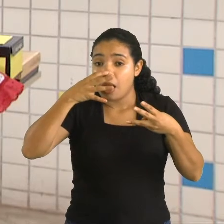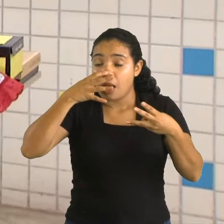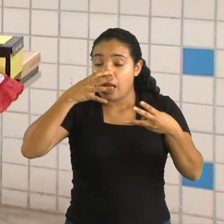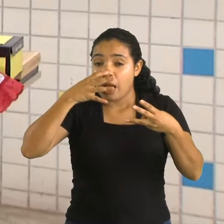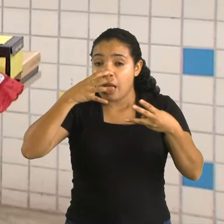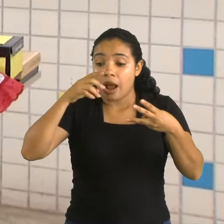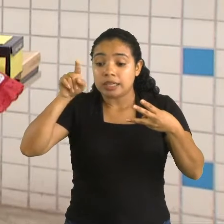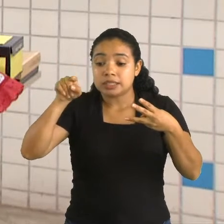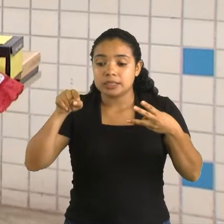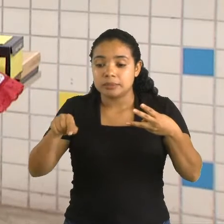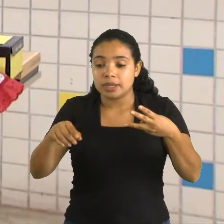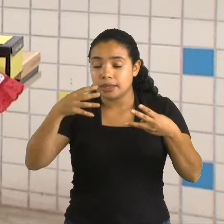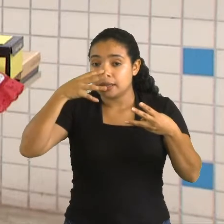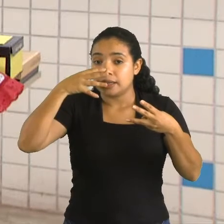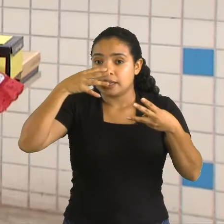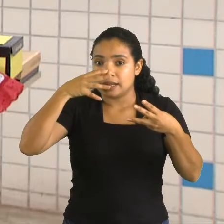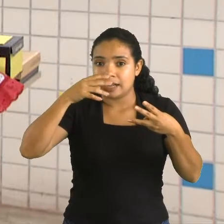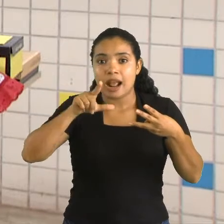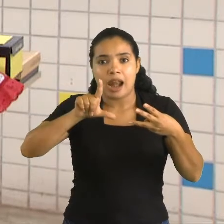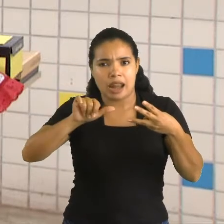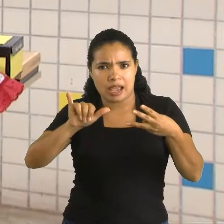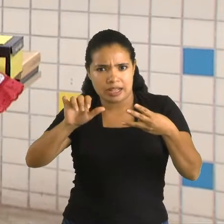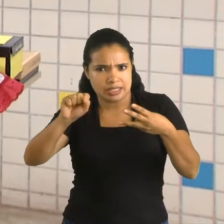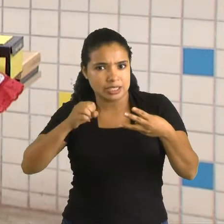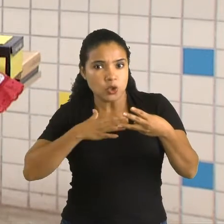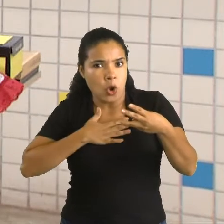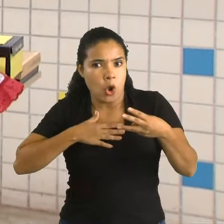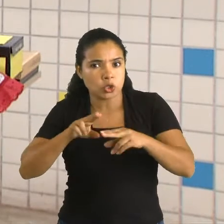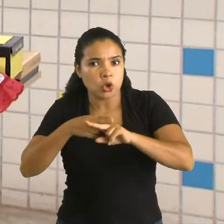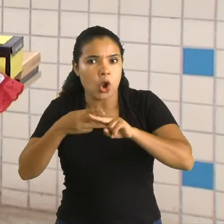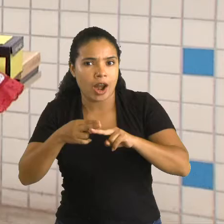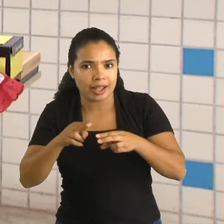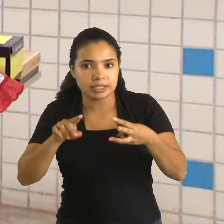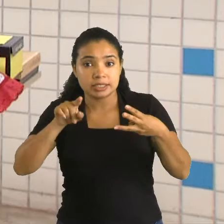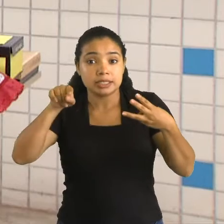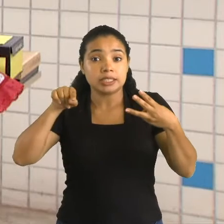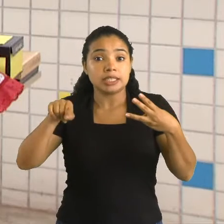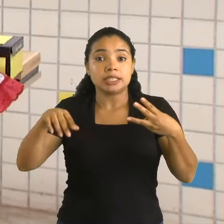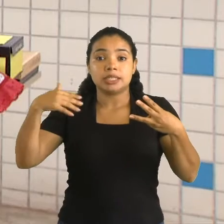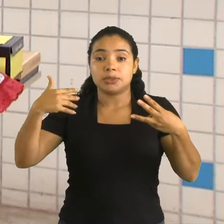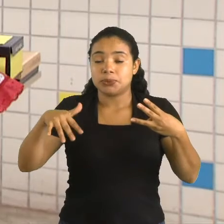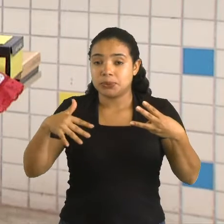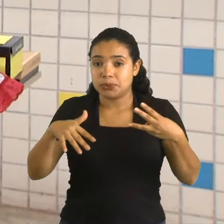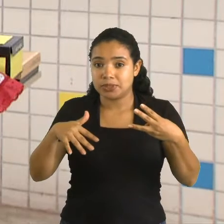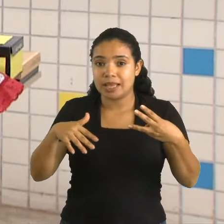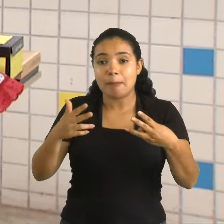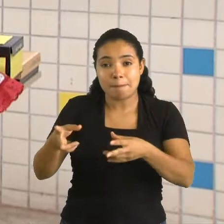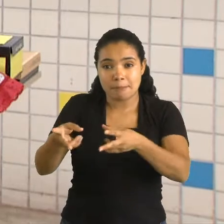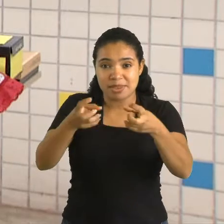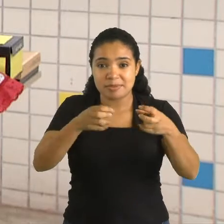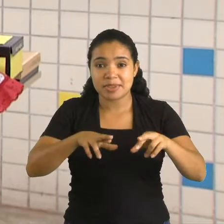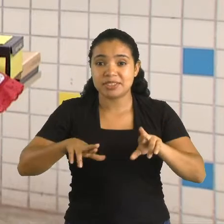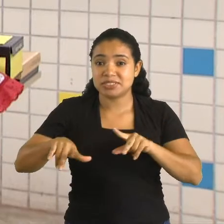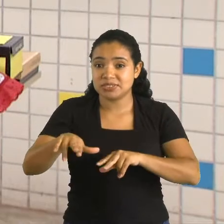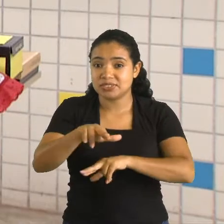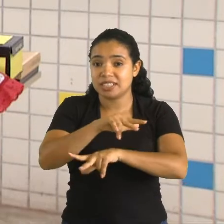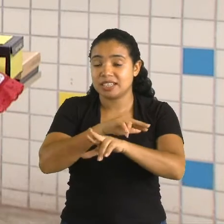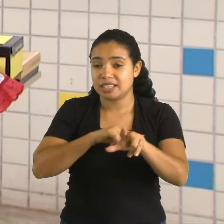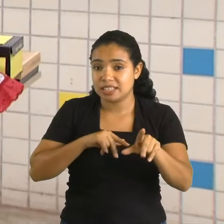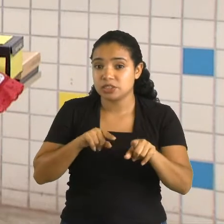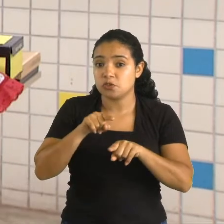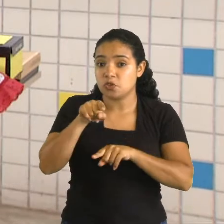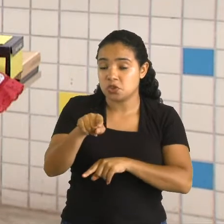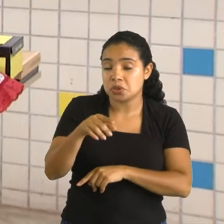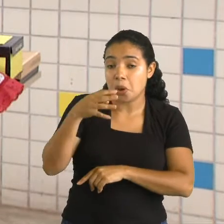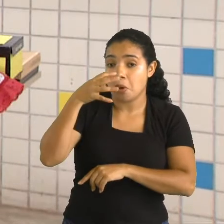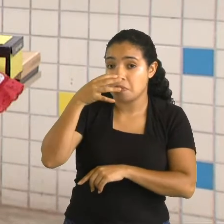Perguntou, exclamou, mas a Laís gosta de chocolate? Então vem toda essa questão. Dá para perceber a diferença quando você